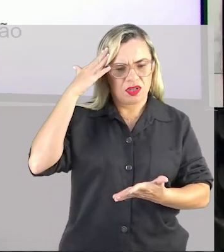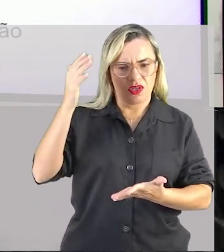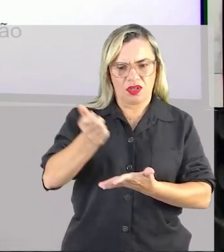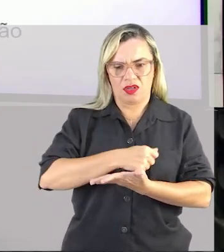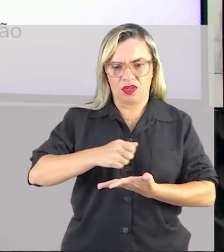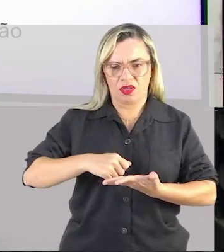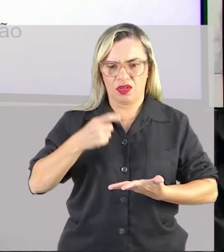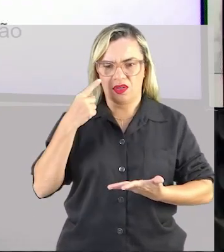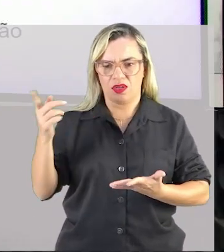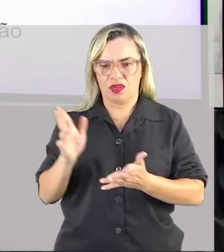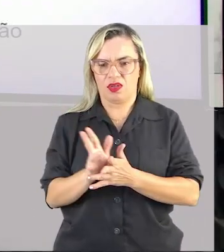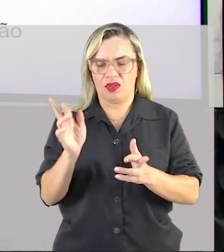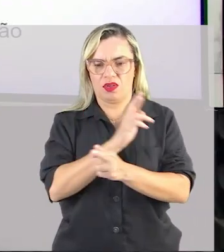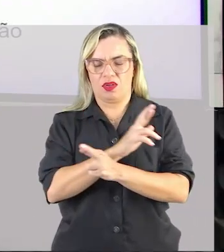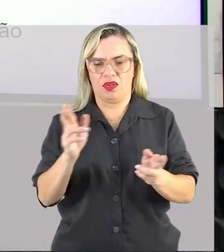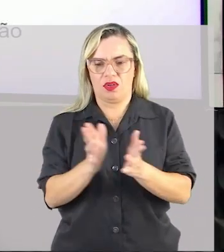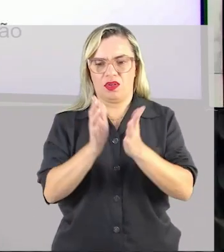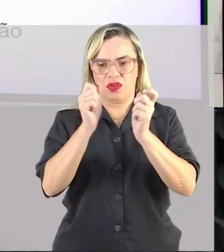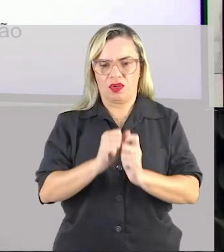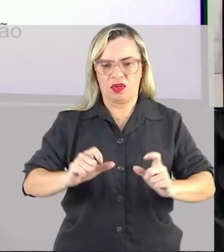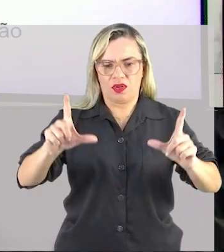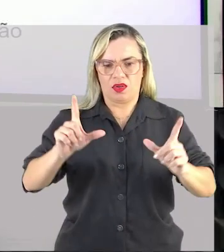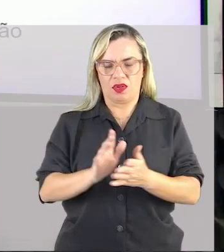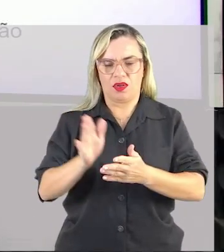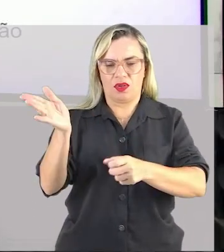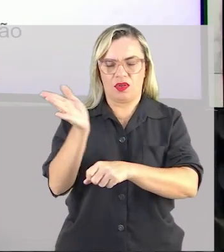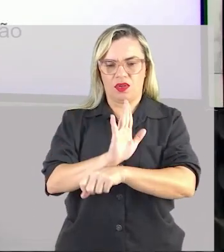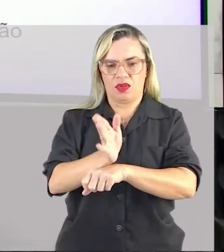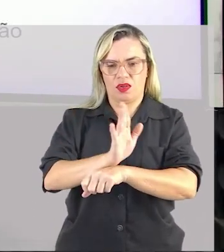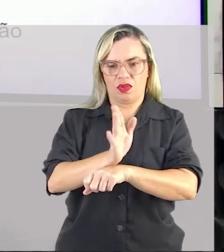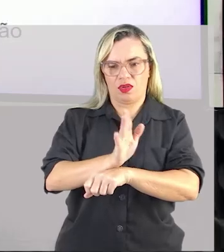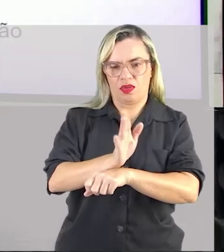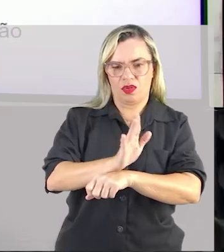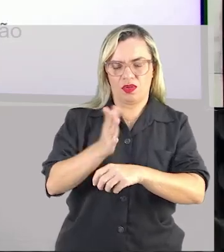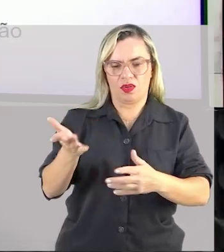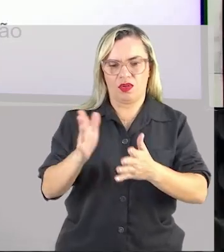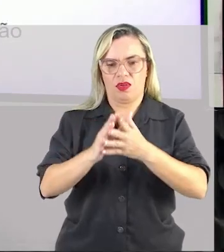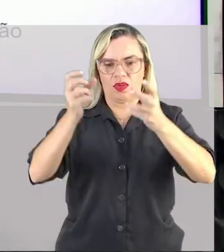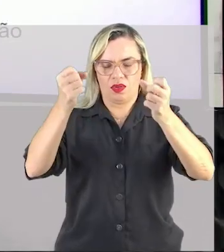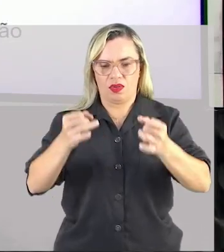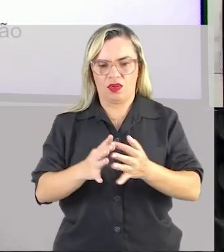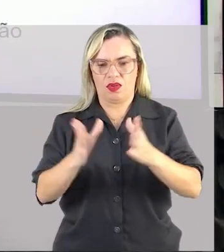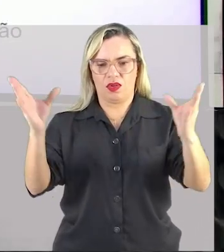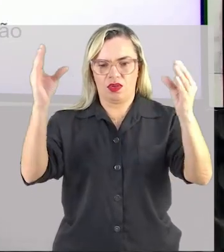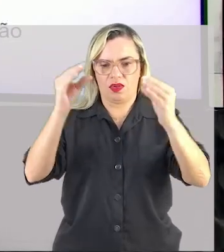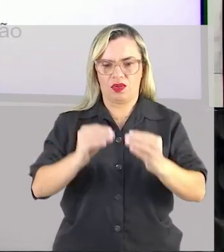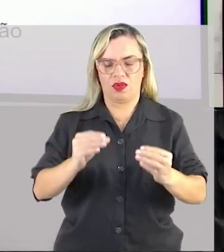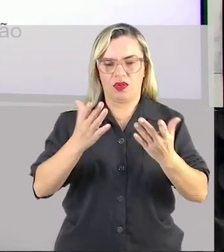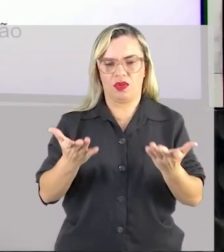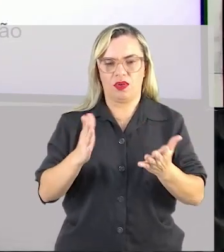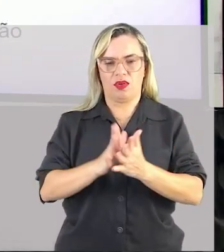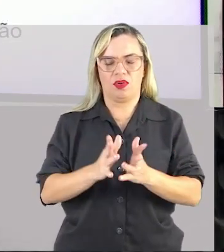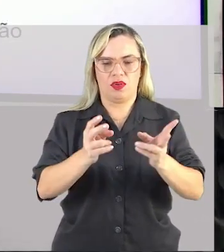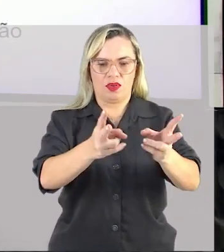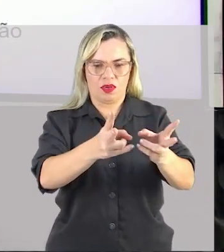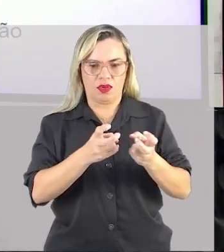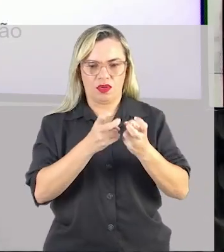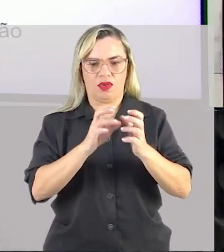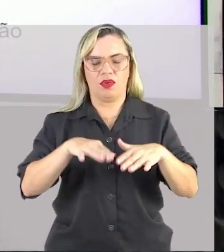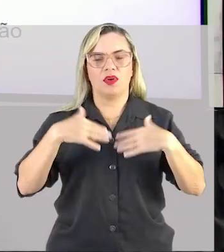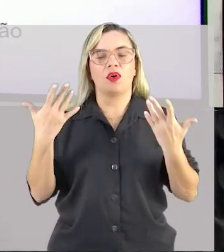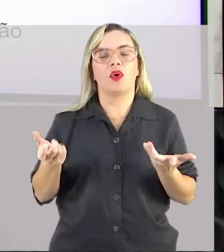Relacionando o cartaz do filme com a sinopse, relacionando o cartaz do filme com a sinopse, constata que